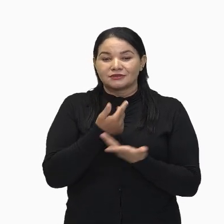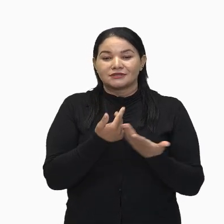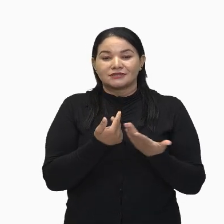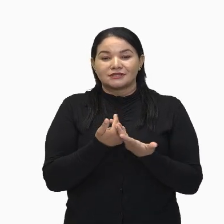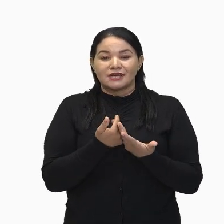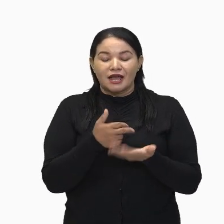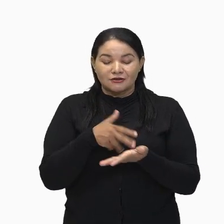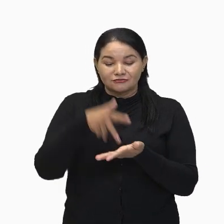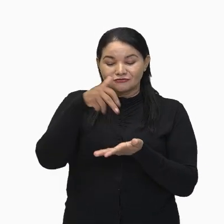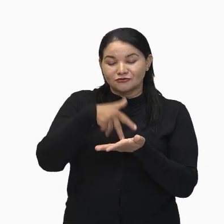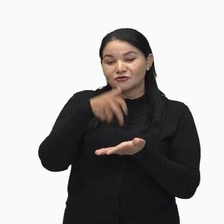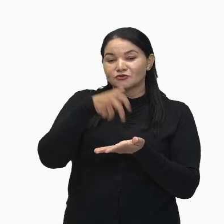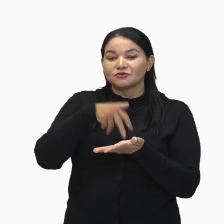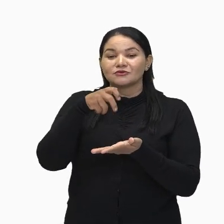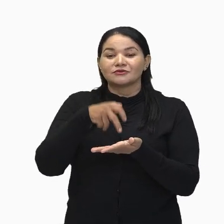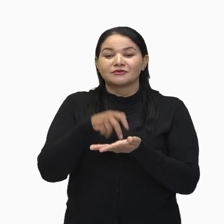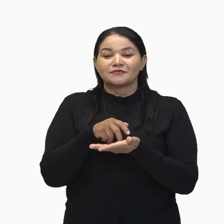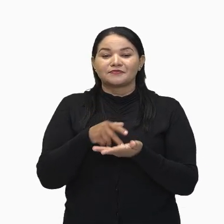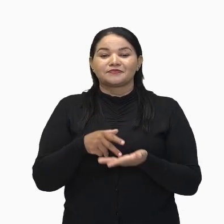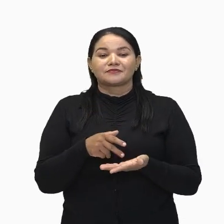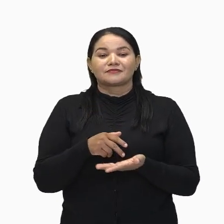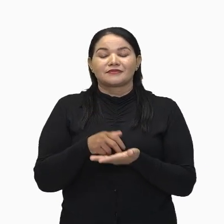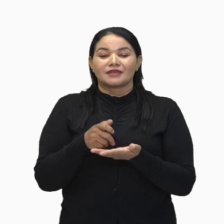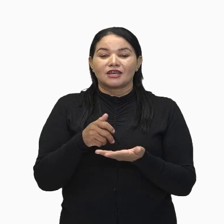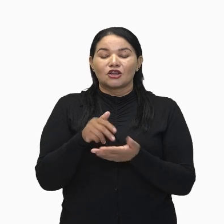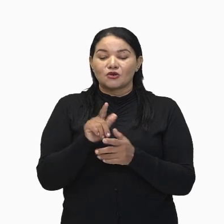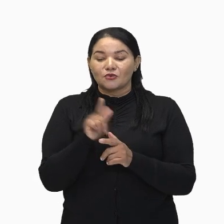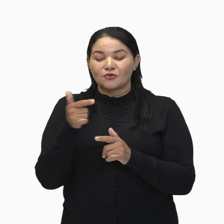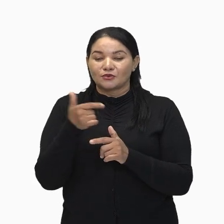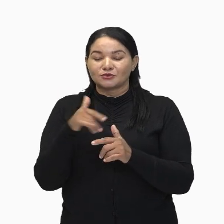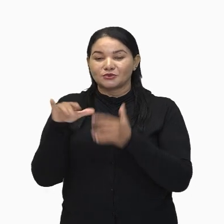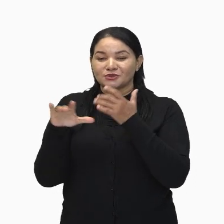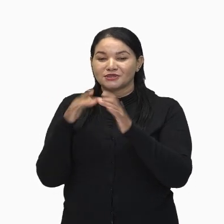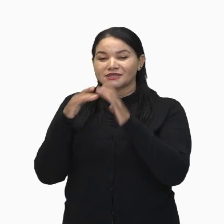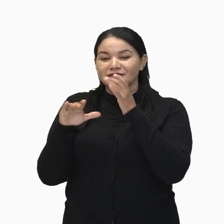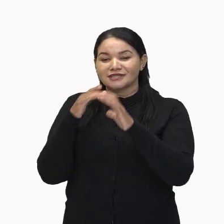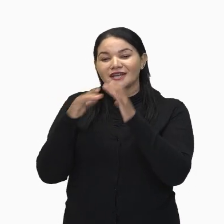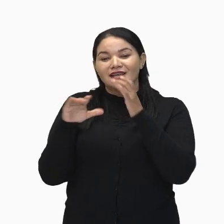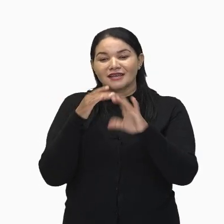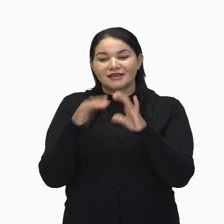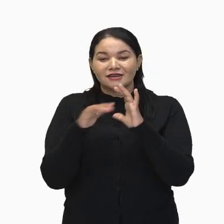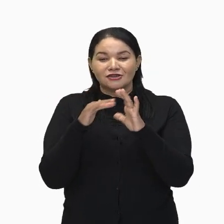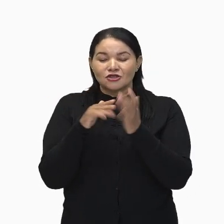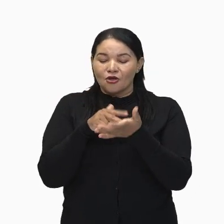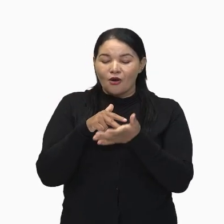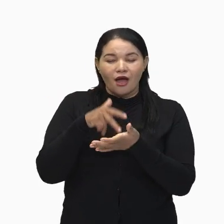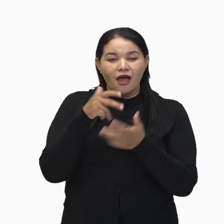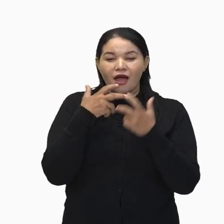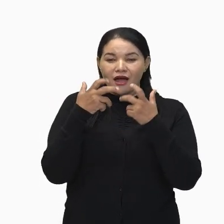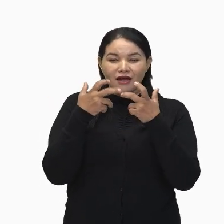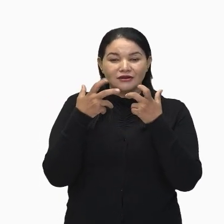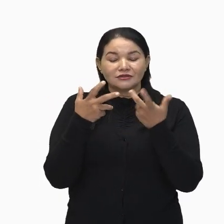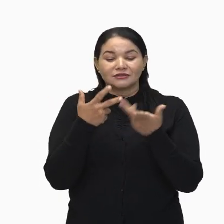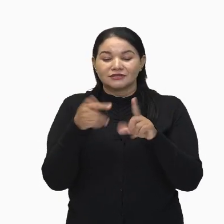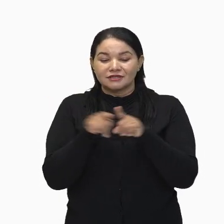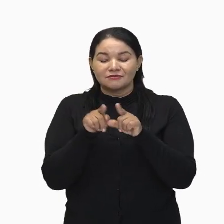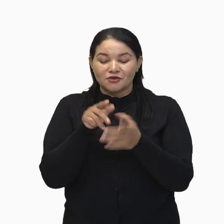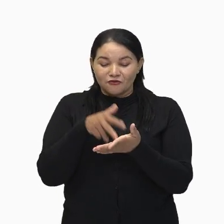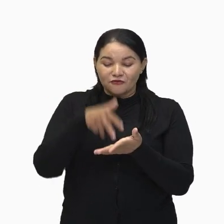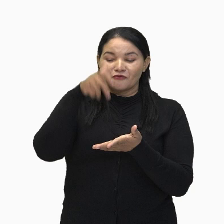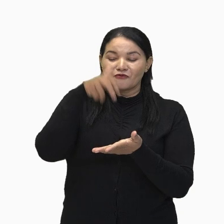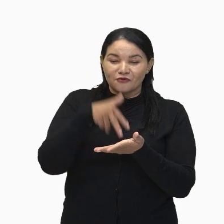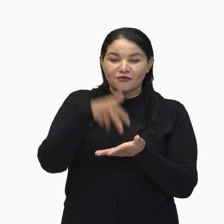saltos incríveis, grandes, enquanto outros cantam. Quanto mais alto eles saltam,